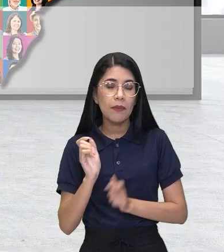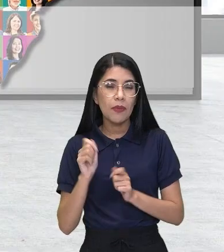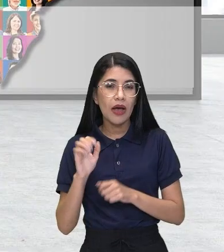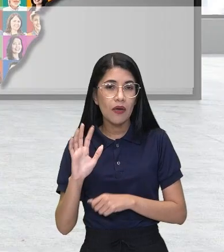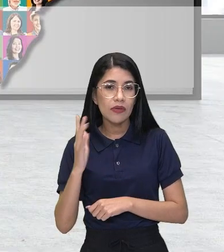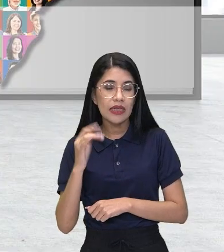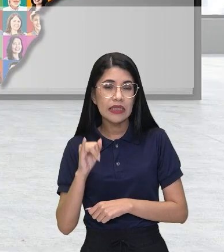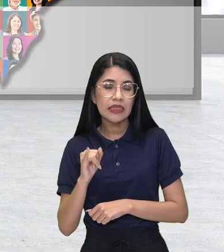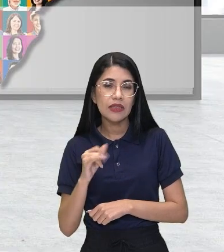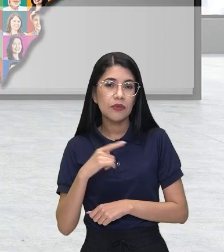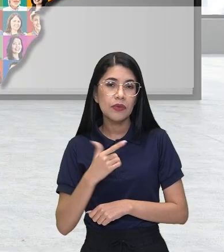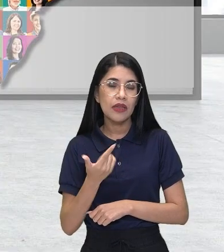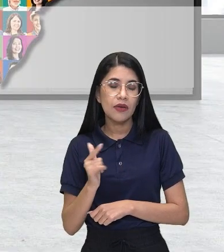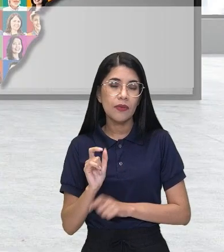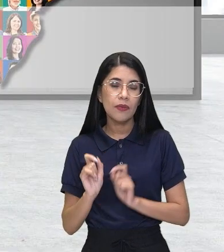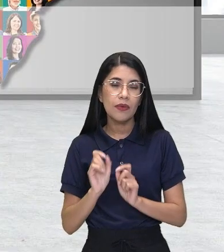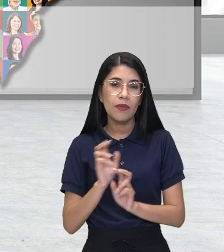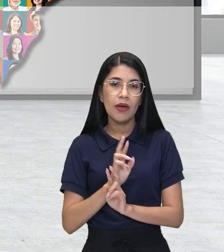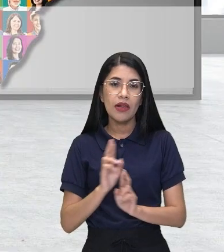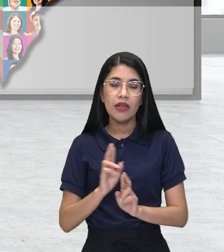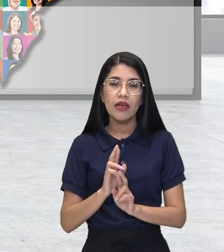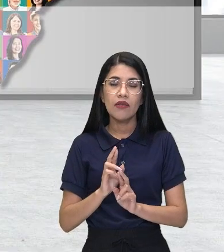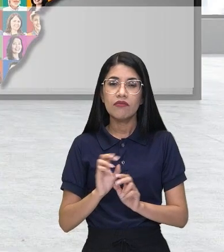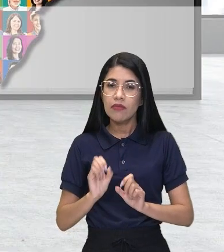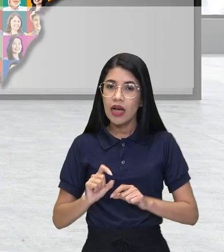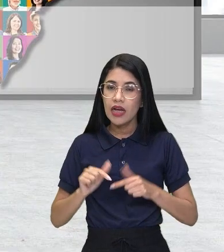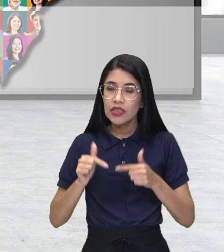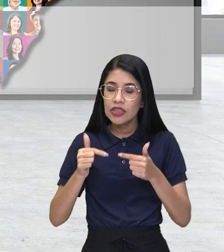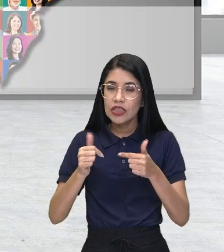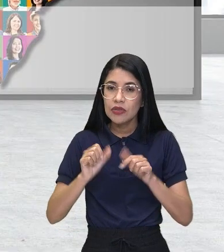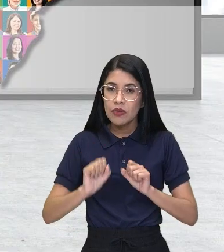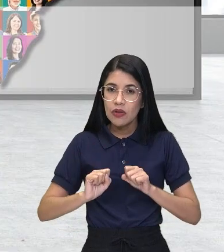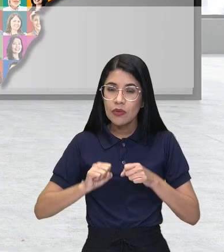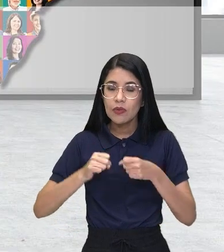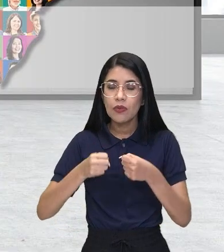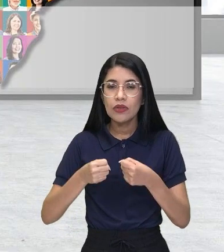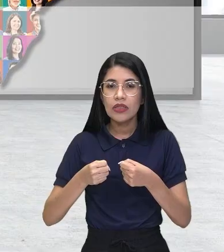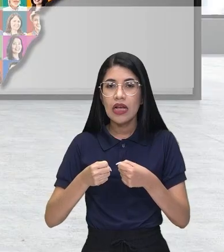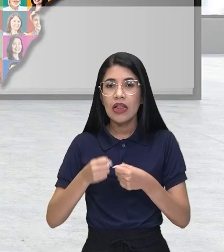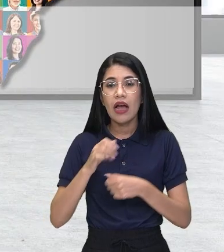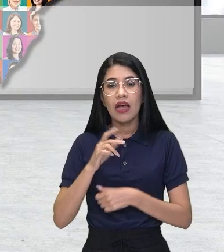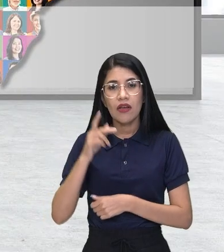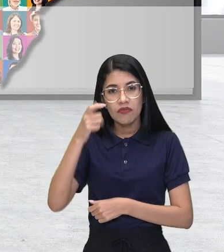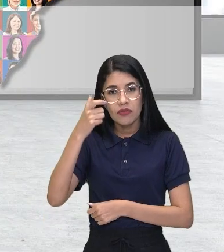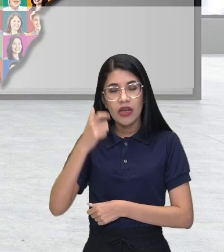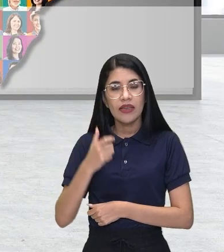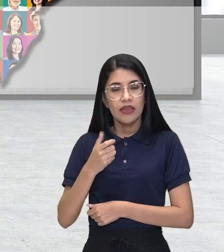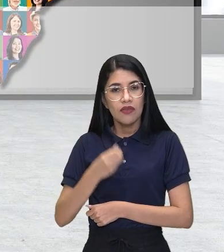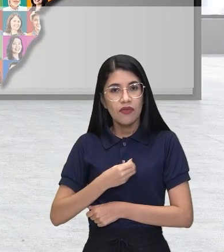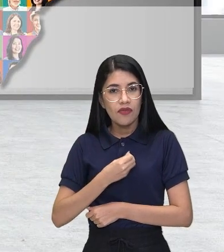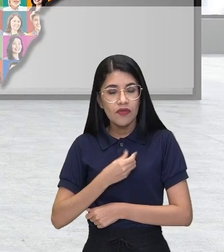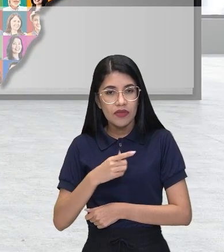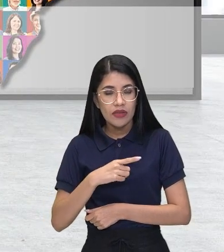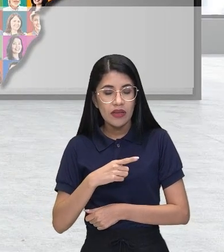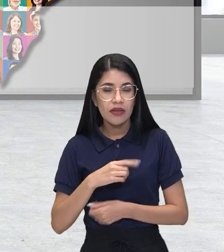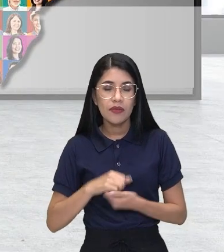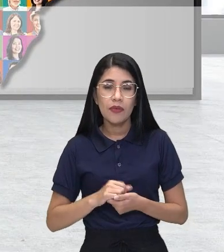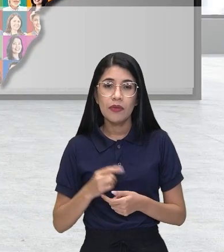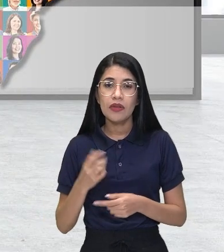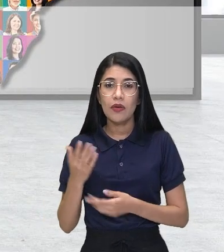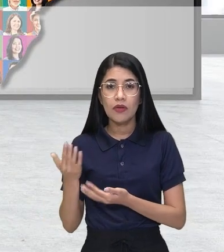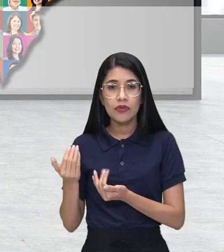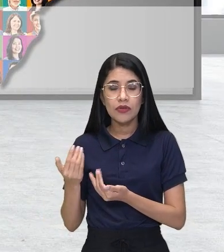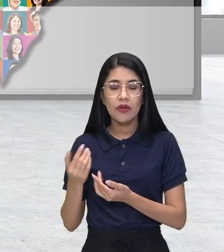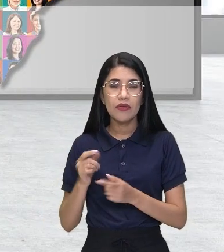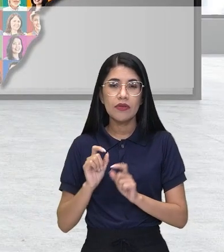uma reação, né, para dizer, olha, nós estamos aqui. Isso. Né? E hoje o papel dos jovens é fundamental, né? Pois é, porque vindo ali, né, quando a